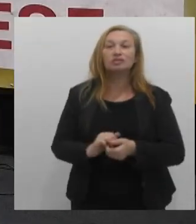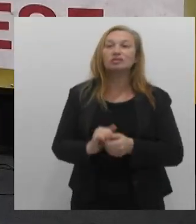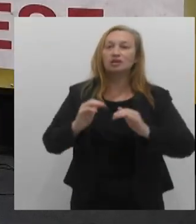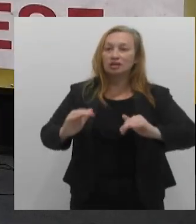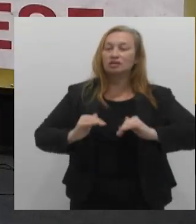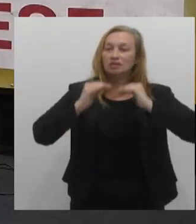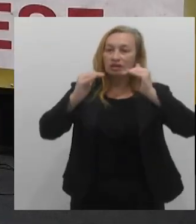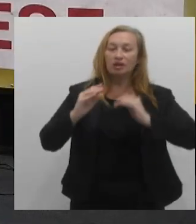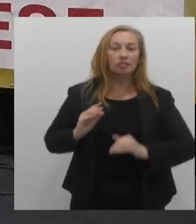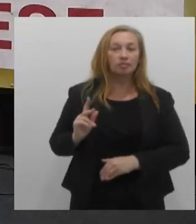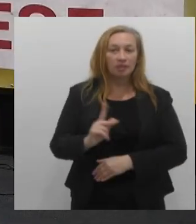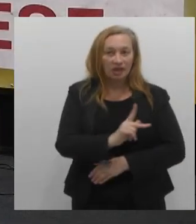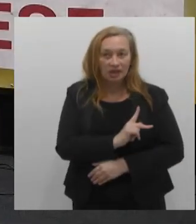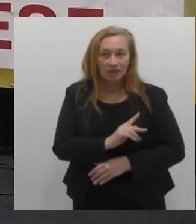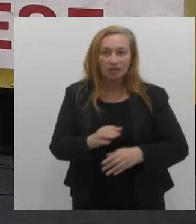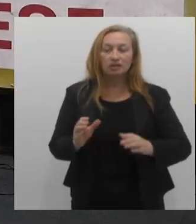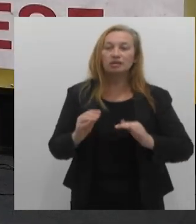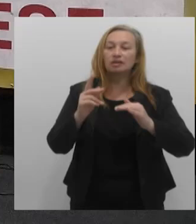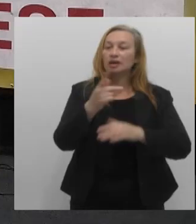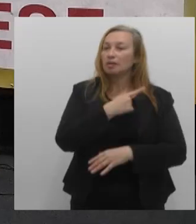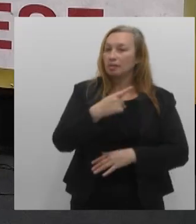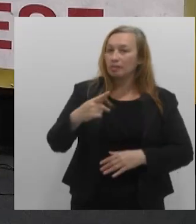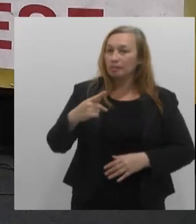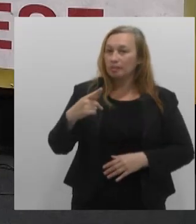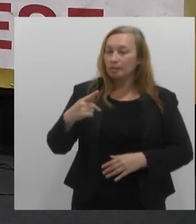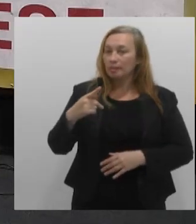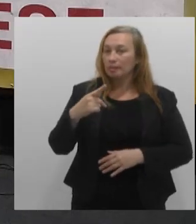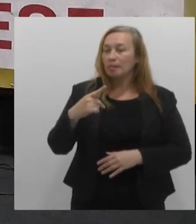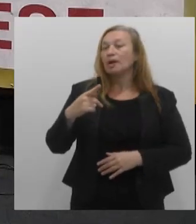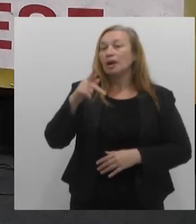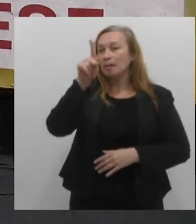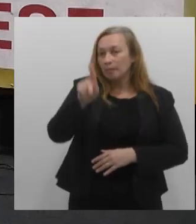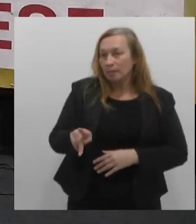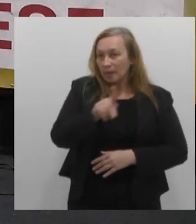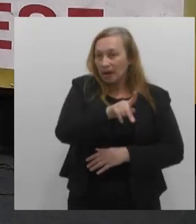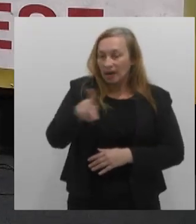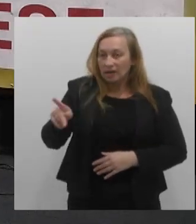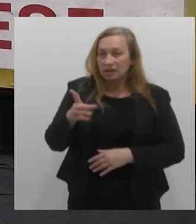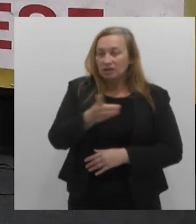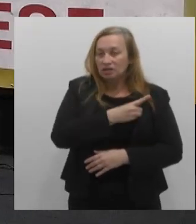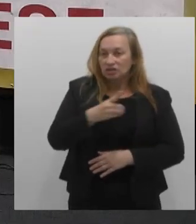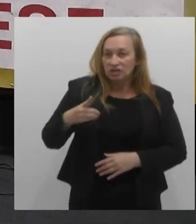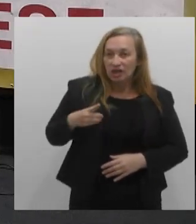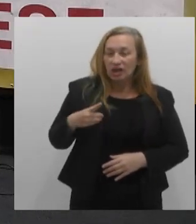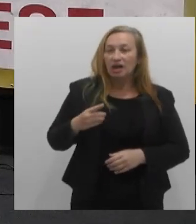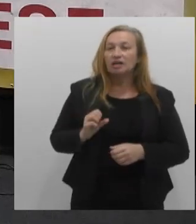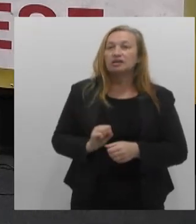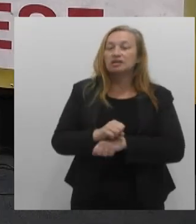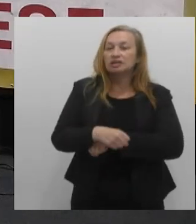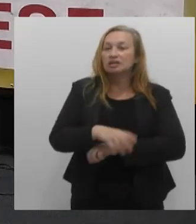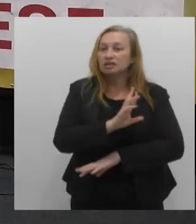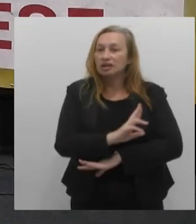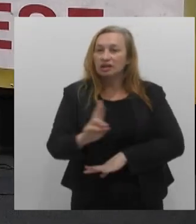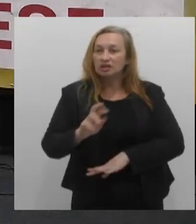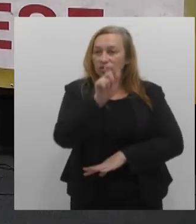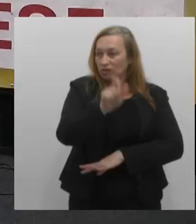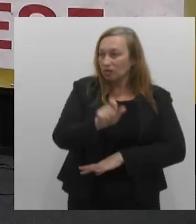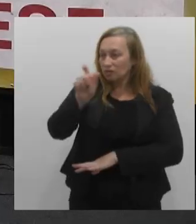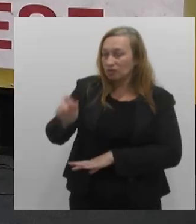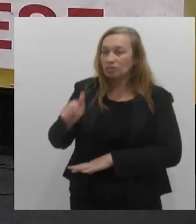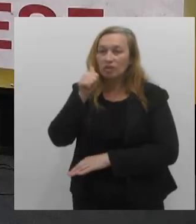senhores bispos, reverendíssimos padres, diáconos, caros seminaristas, religiosos e